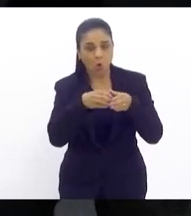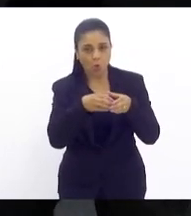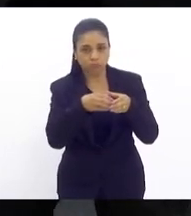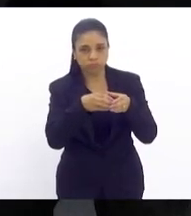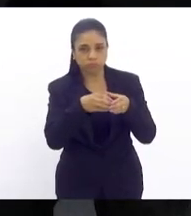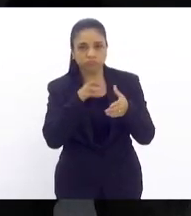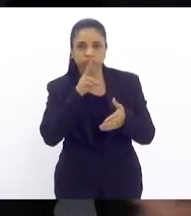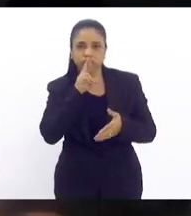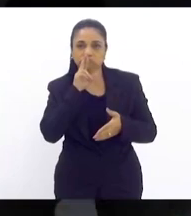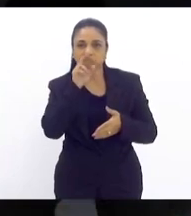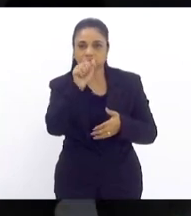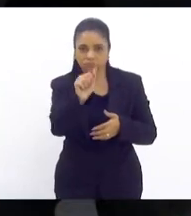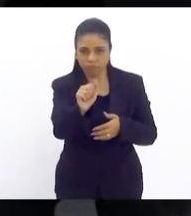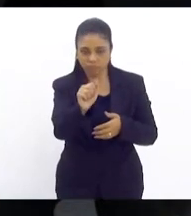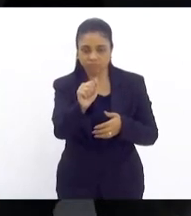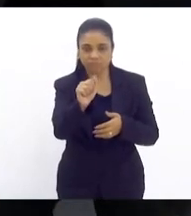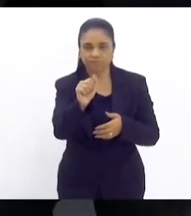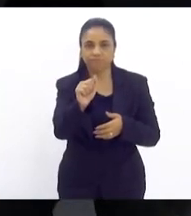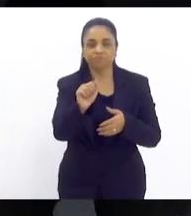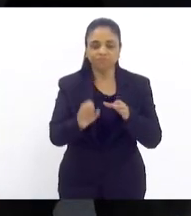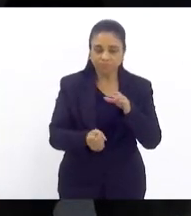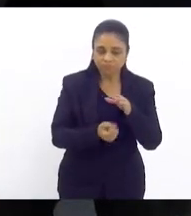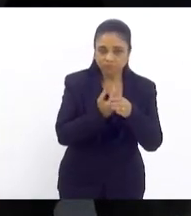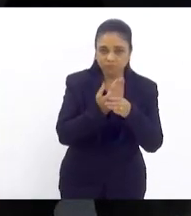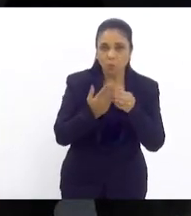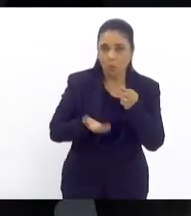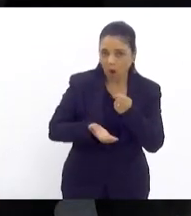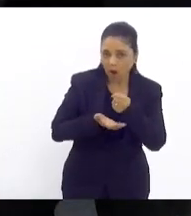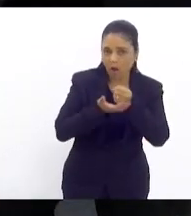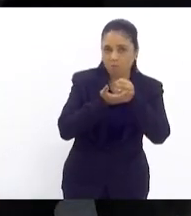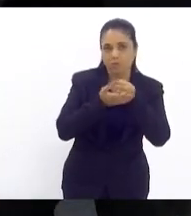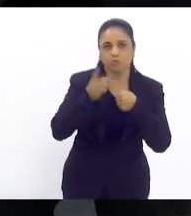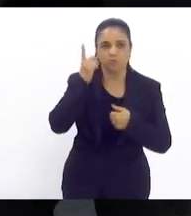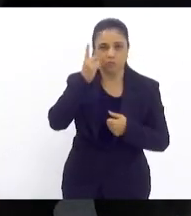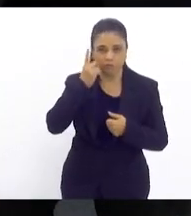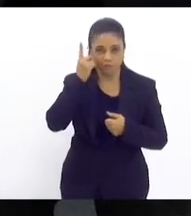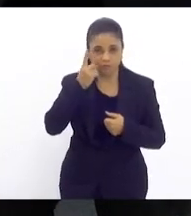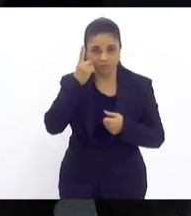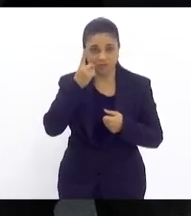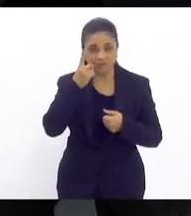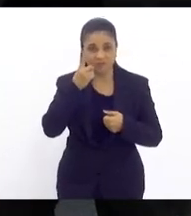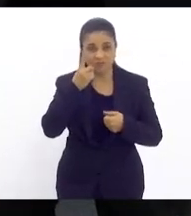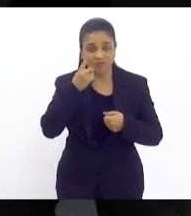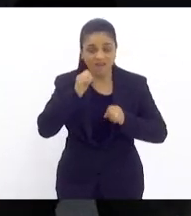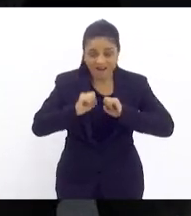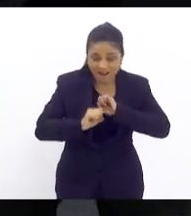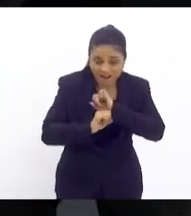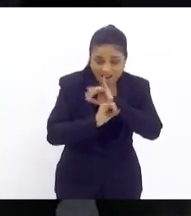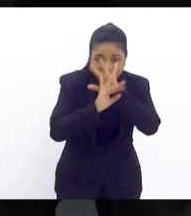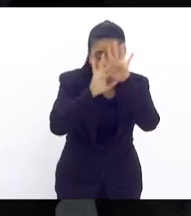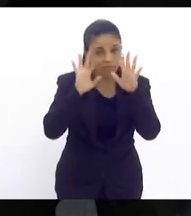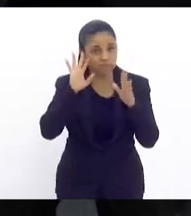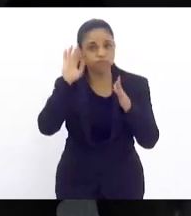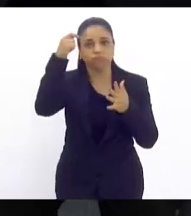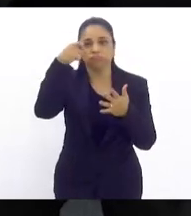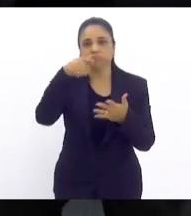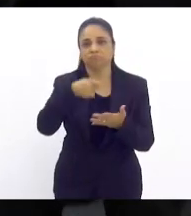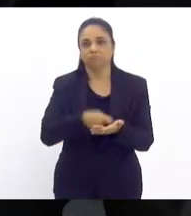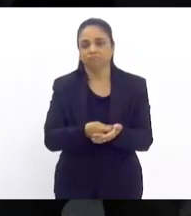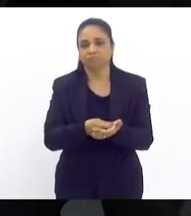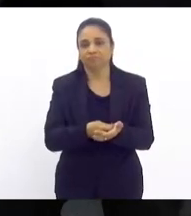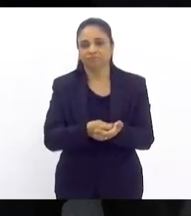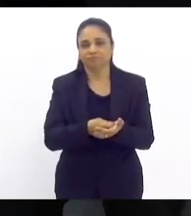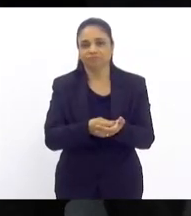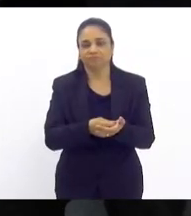Amorim tá criando também com o apoio de nós todos é definir claramente de forma